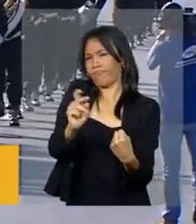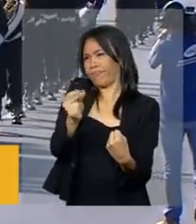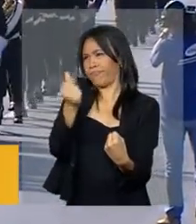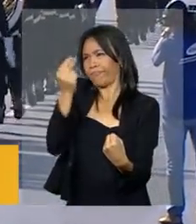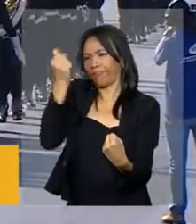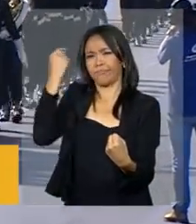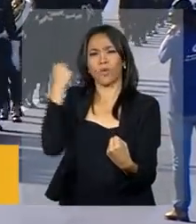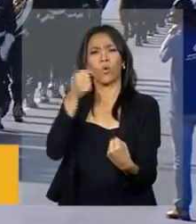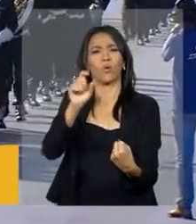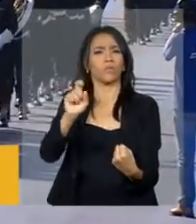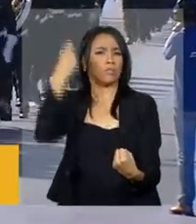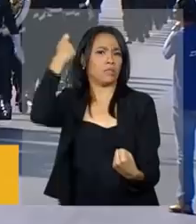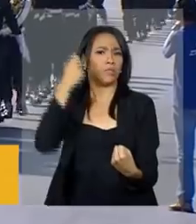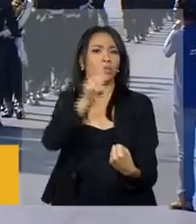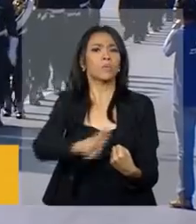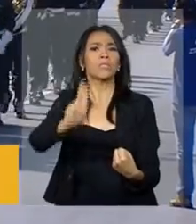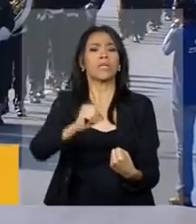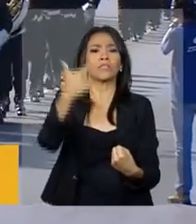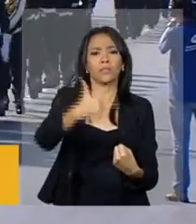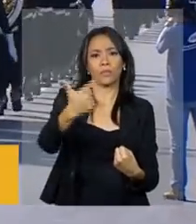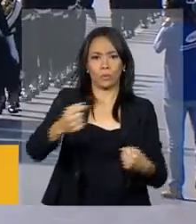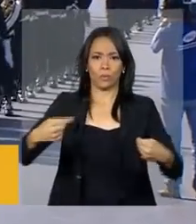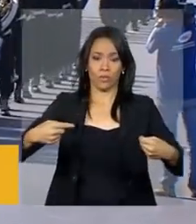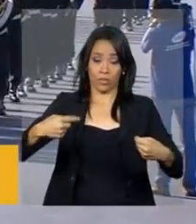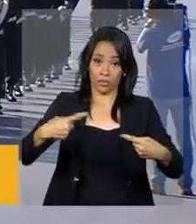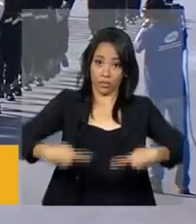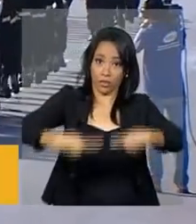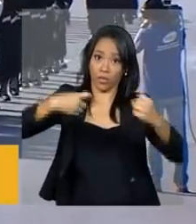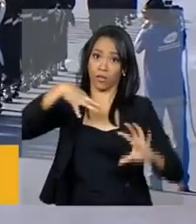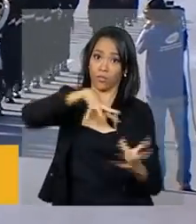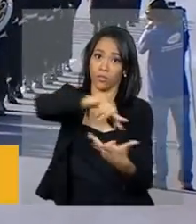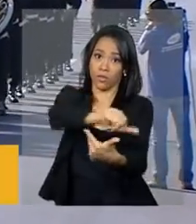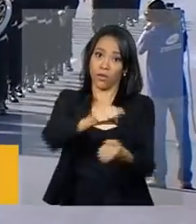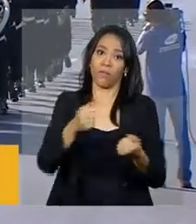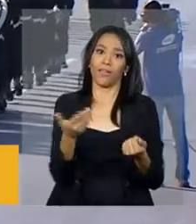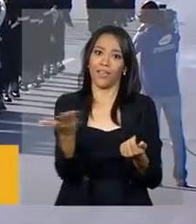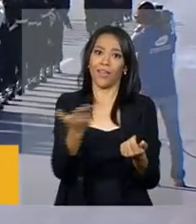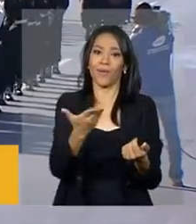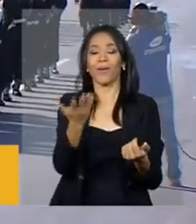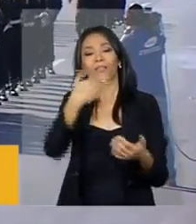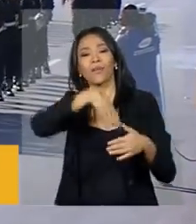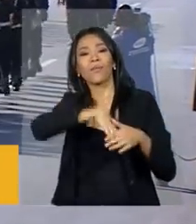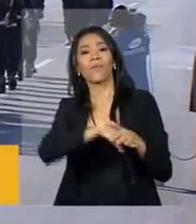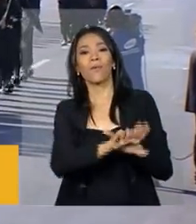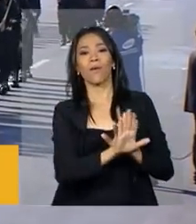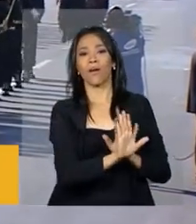na Segunda Guerra, viaturas já passaram